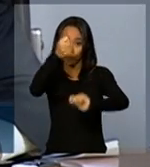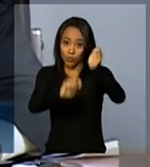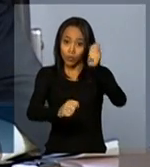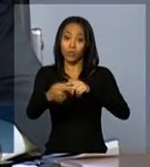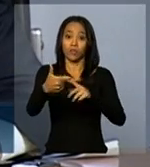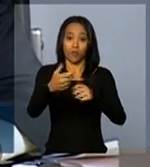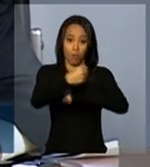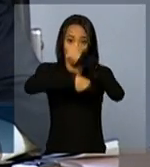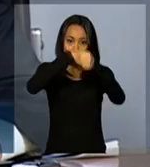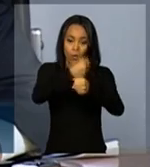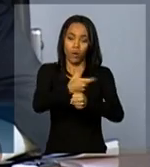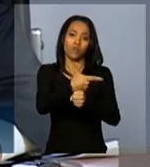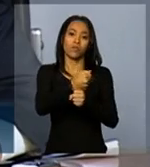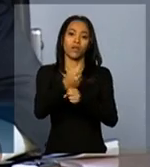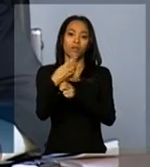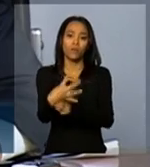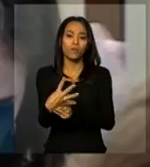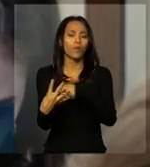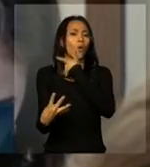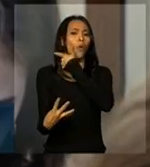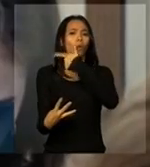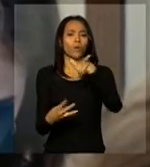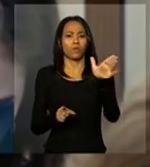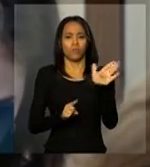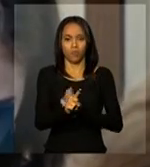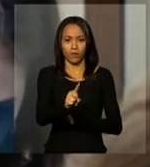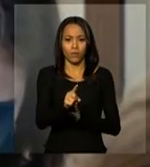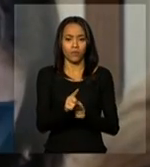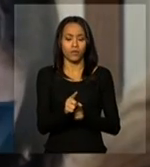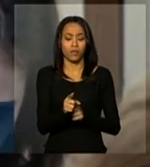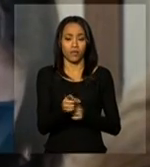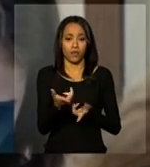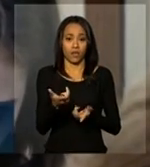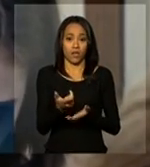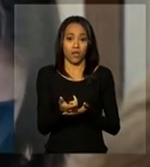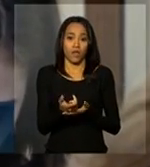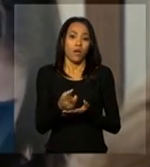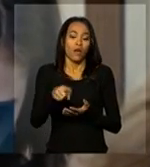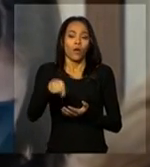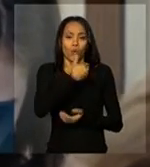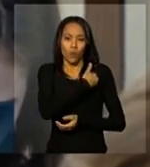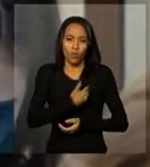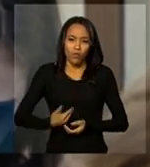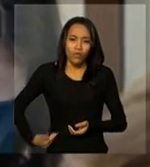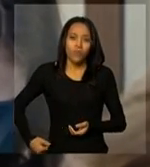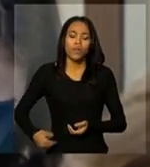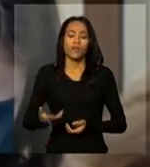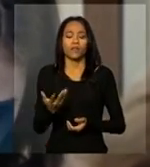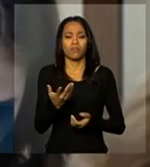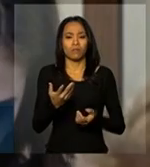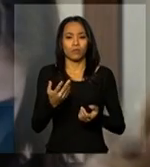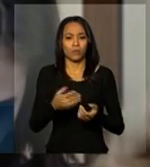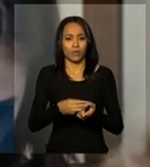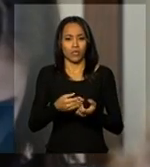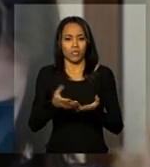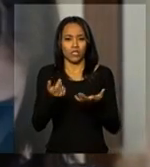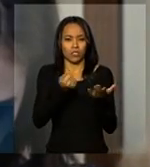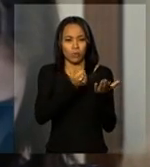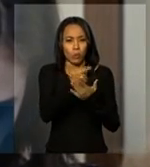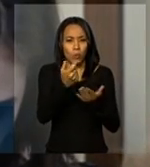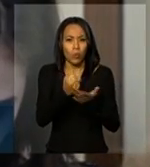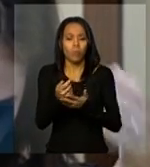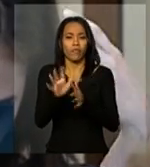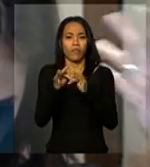E outra questão é o consumo do governo ainda é um componente muito forte do PIB, o consumo das famílias